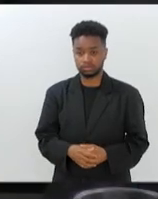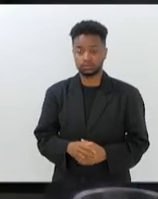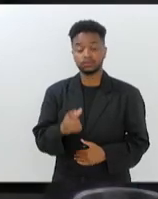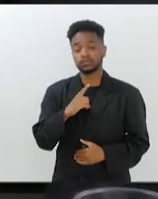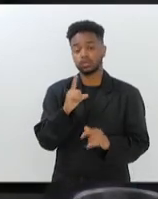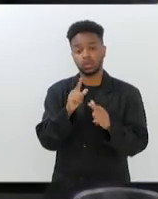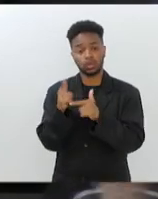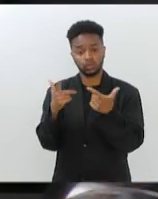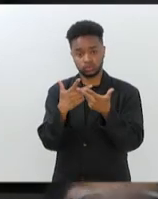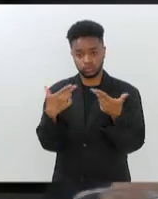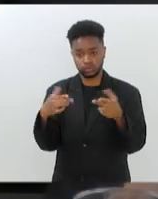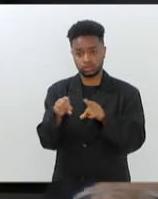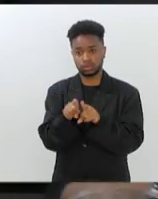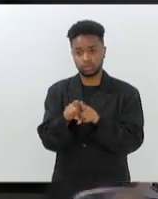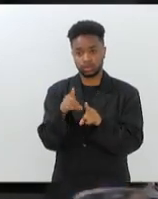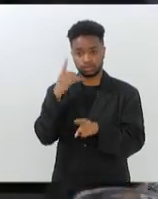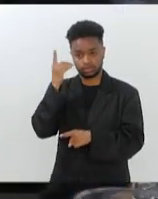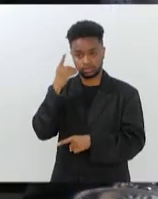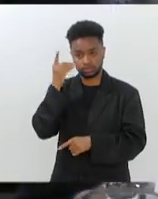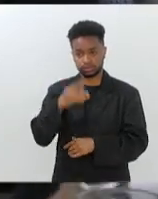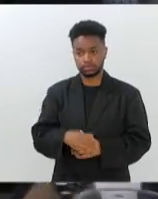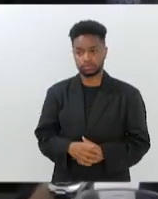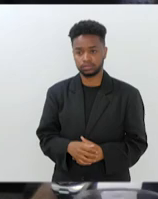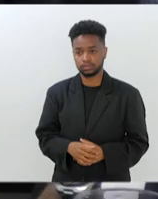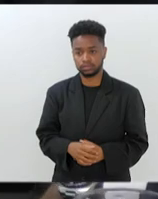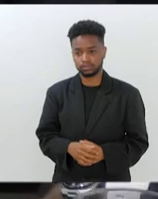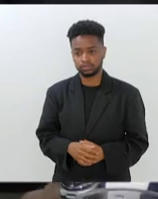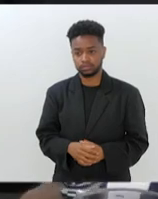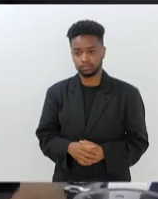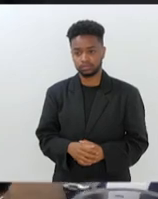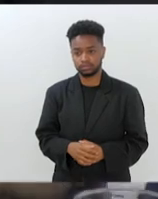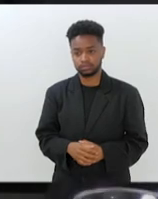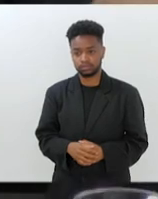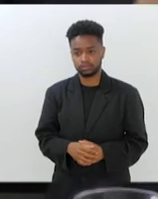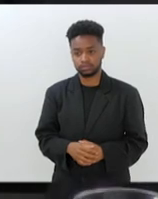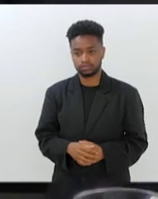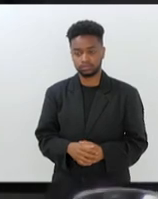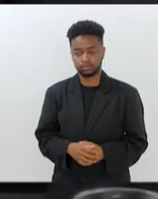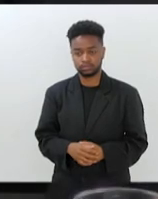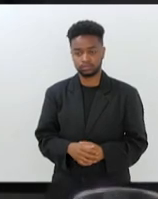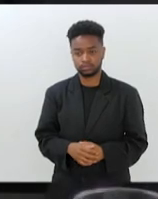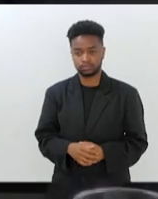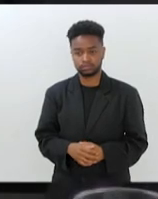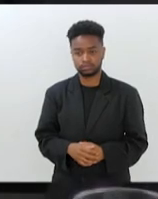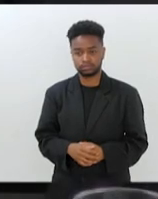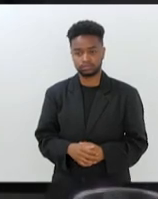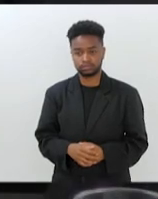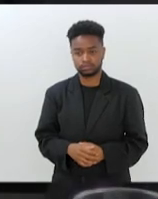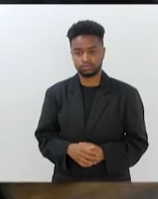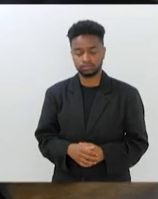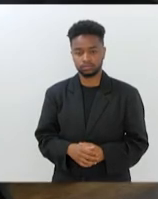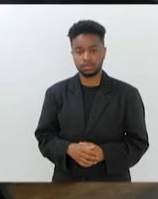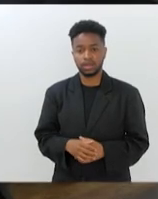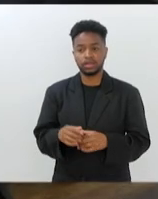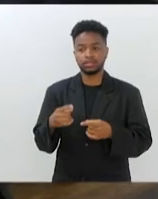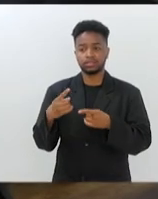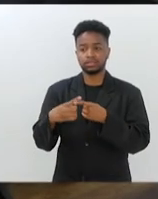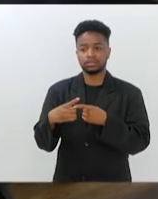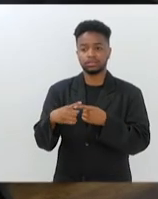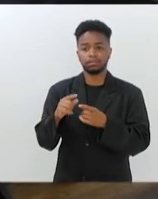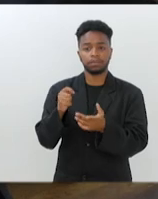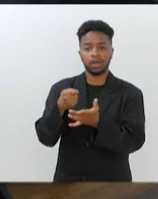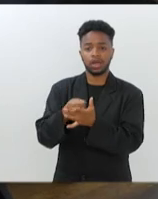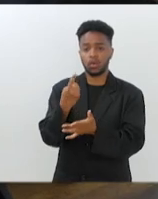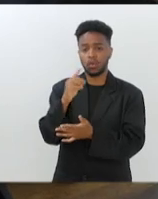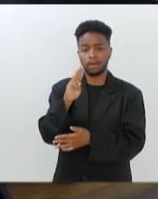contrapartidas Deputado R Milhão deais para um almoço em Roma que não vai ninguém não vai dialogar com ninguém vai botar a marca da ced lá estampada numa